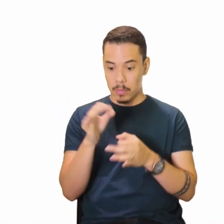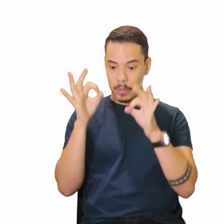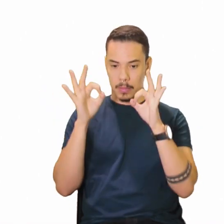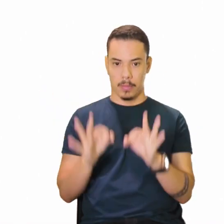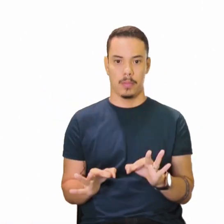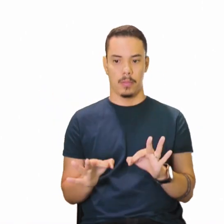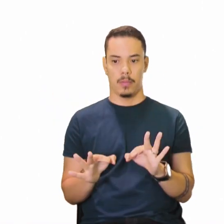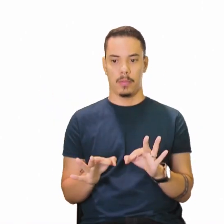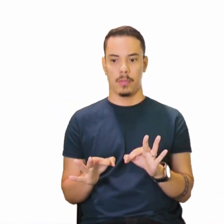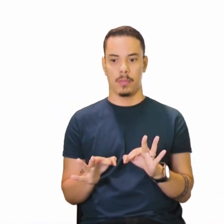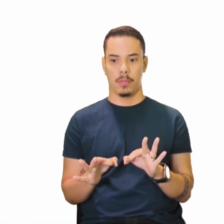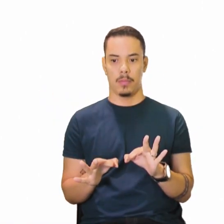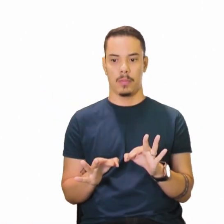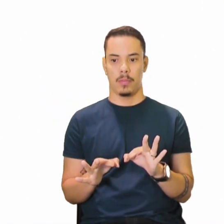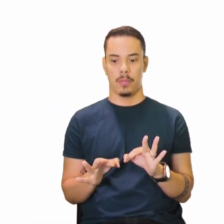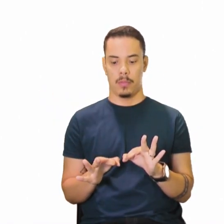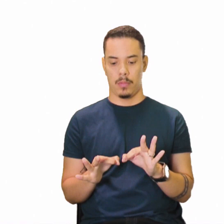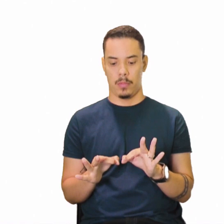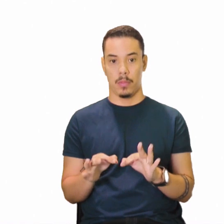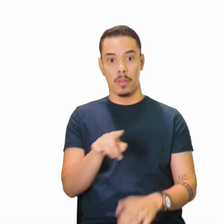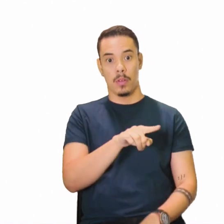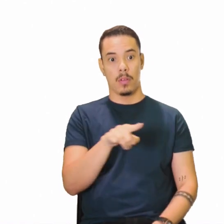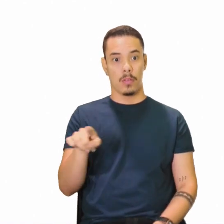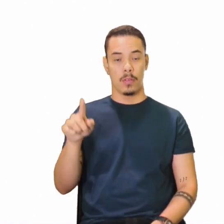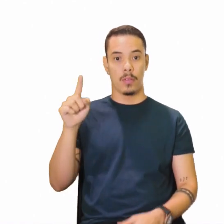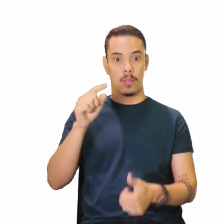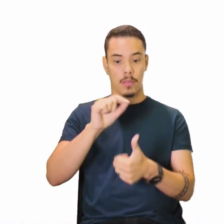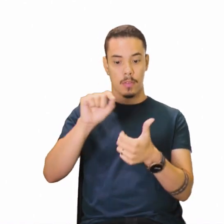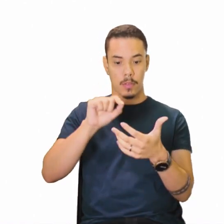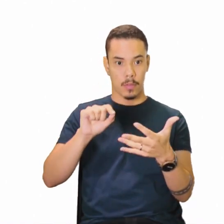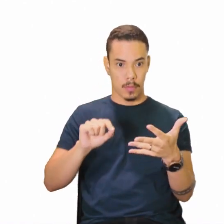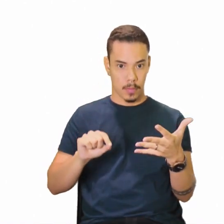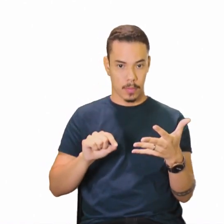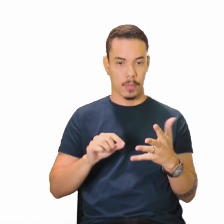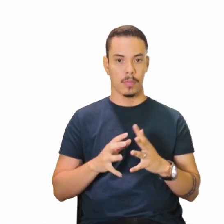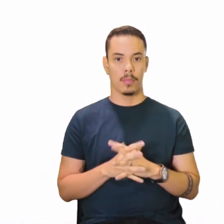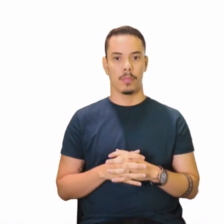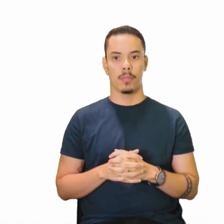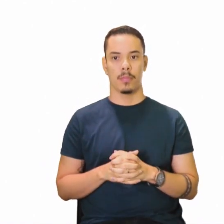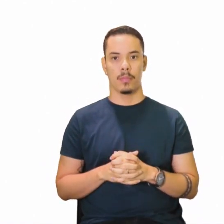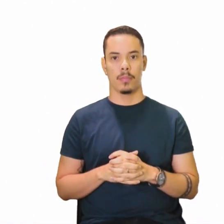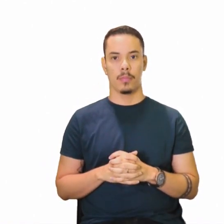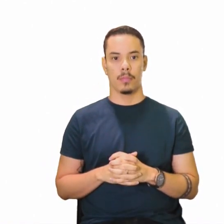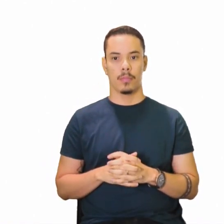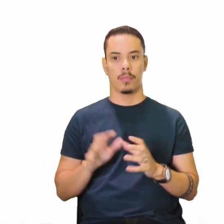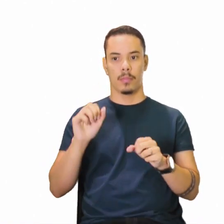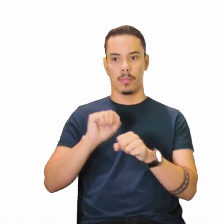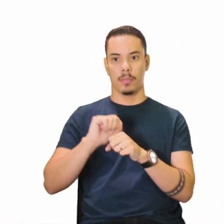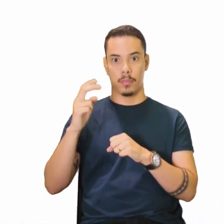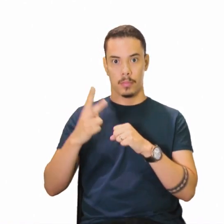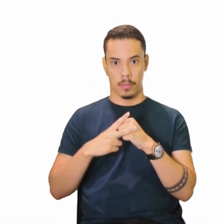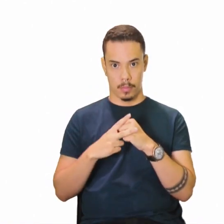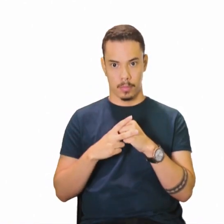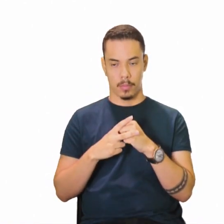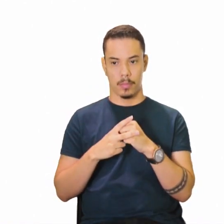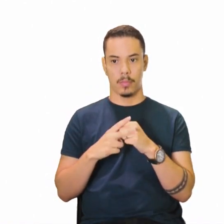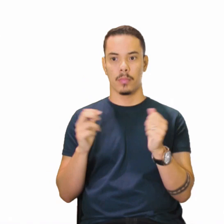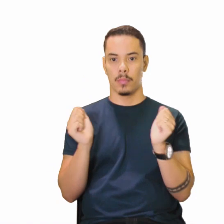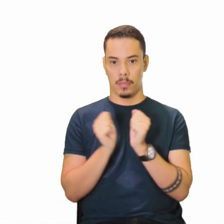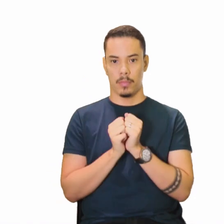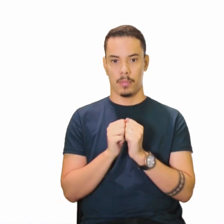correta. E aí você teria que verificar, né? Então, nós temos aqui os advérbios ao lado,